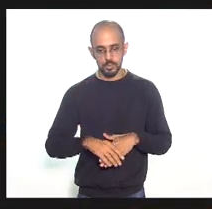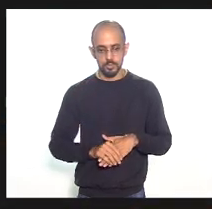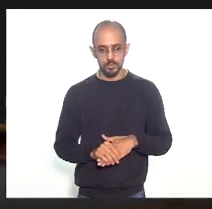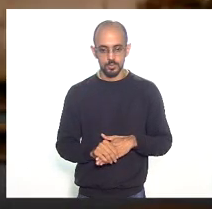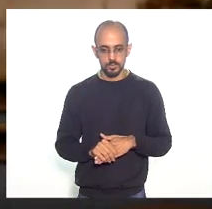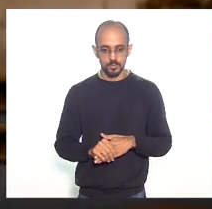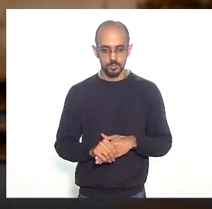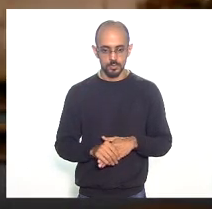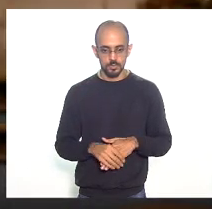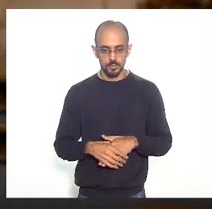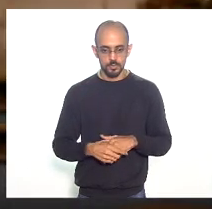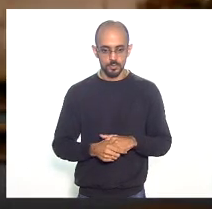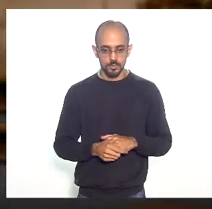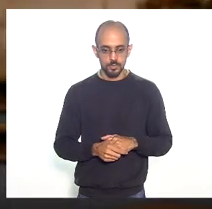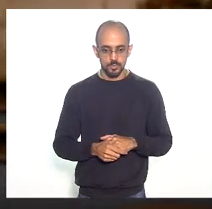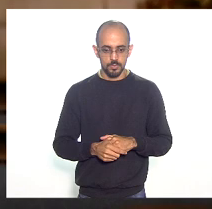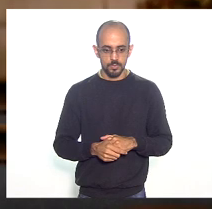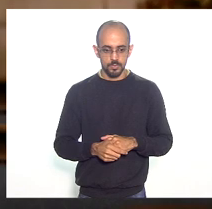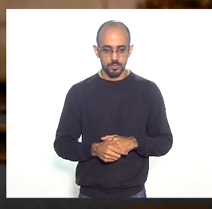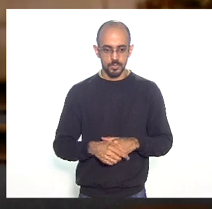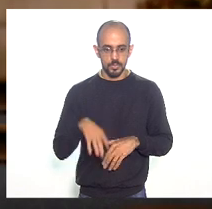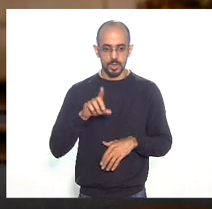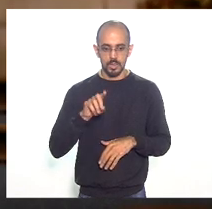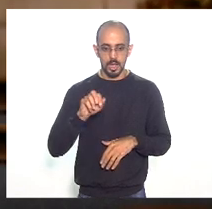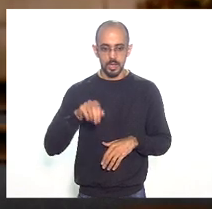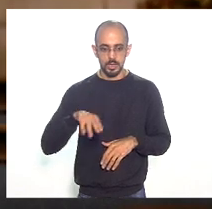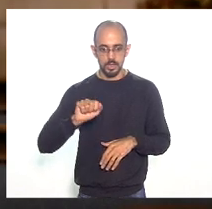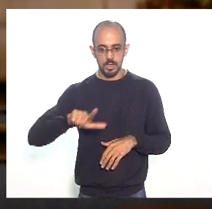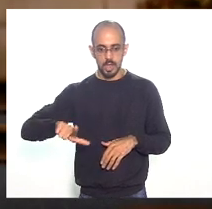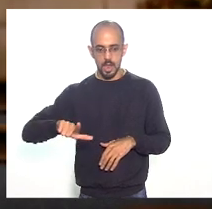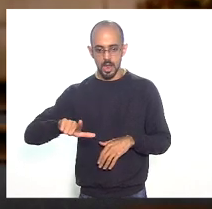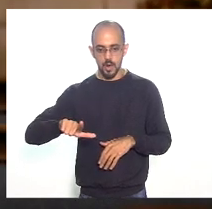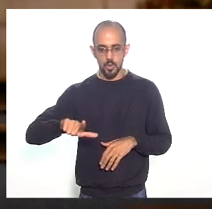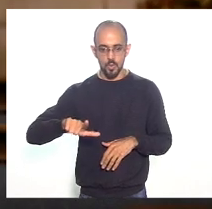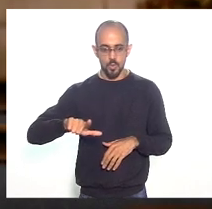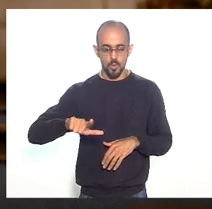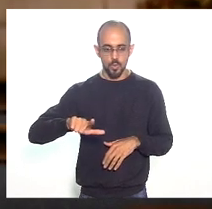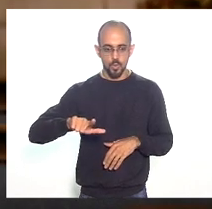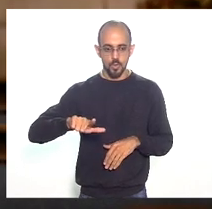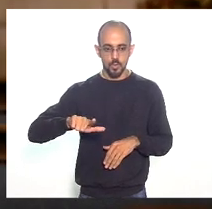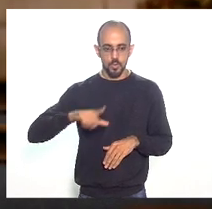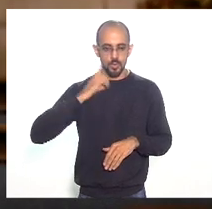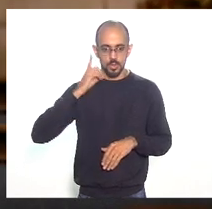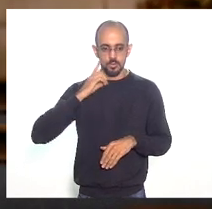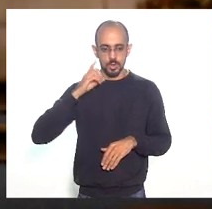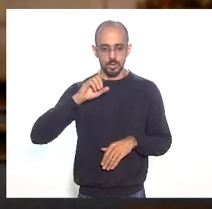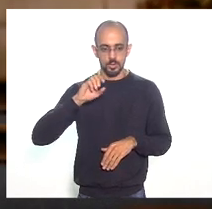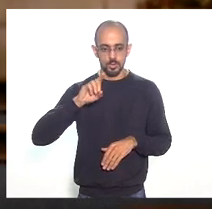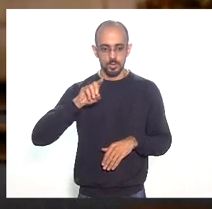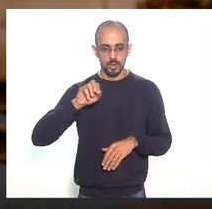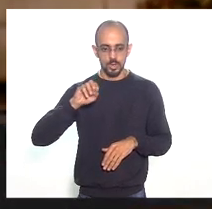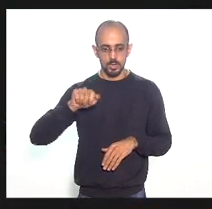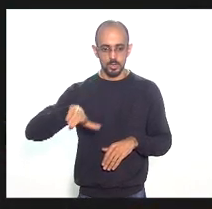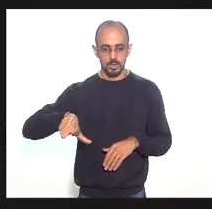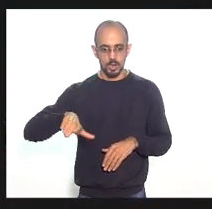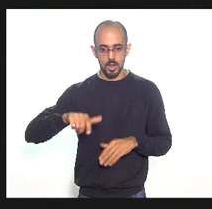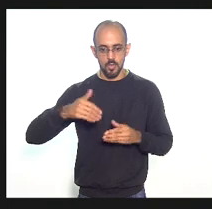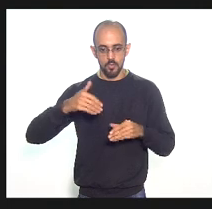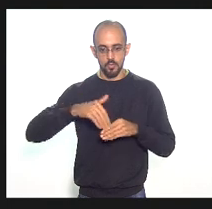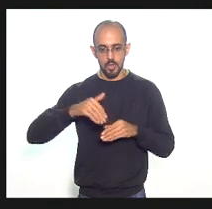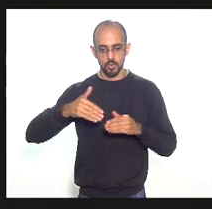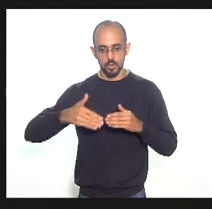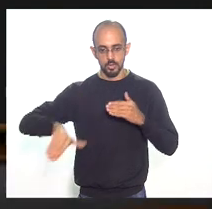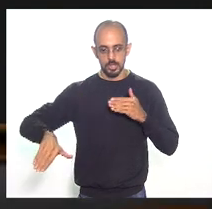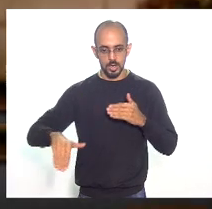Perdão, eu pulei o Daniel. Daniel Librelon. Daniel, vota contrário, presidente.